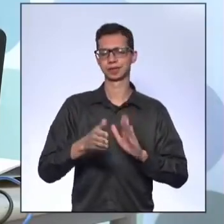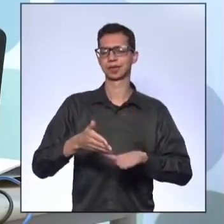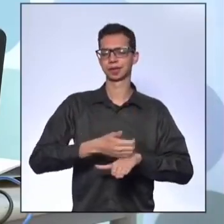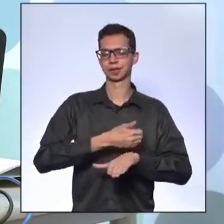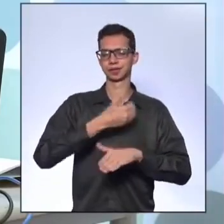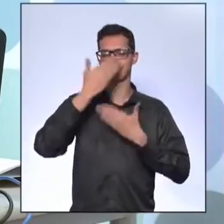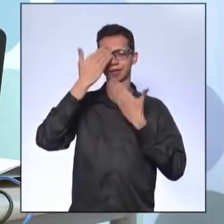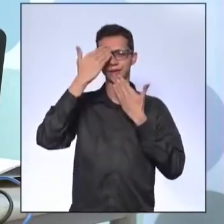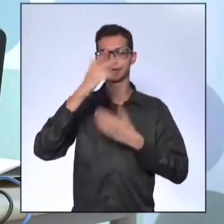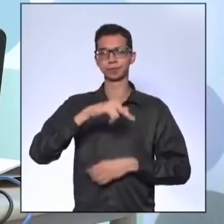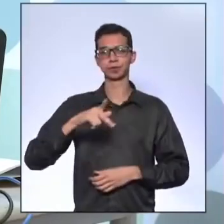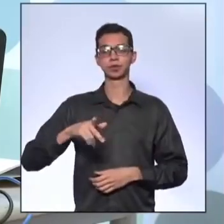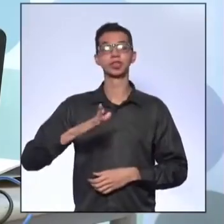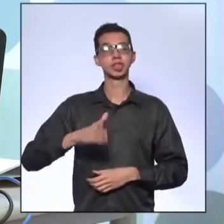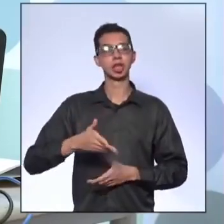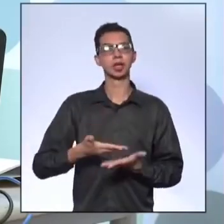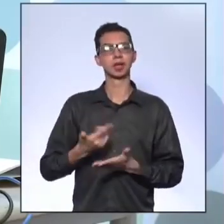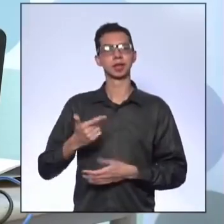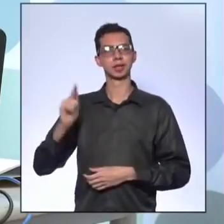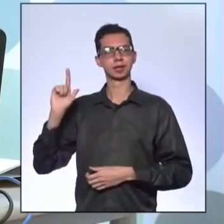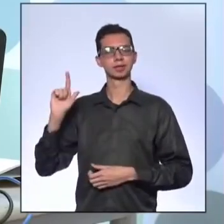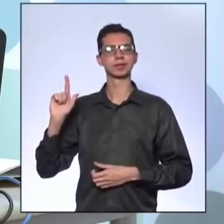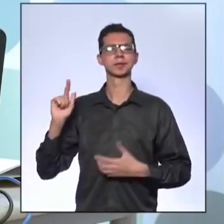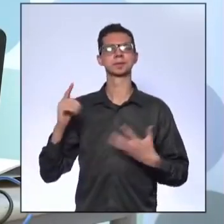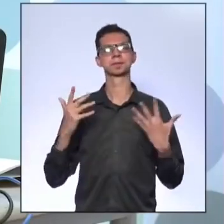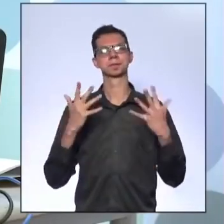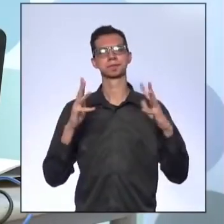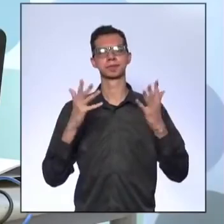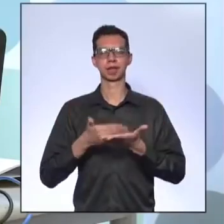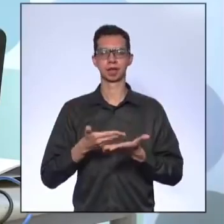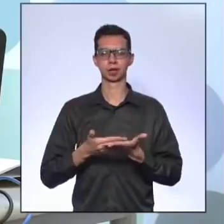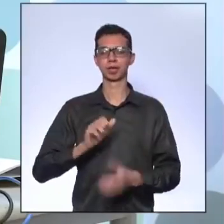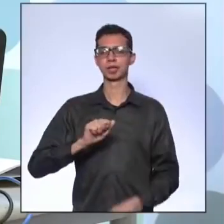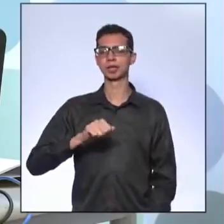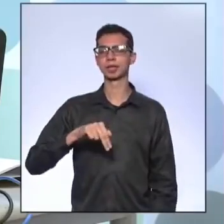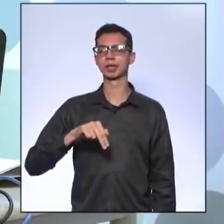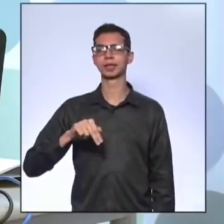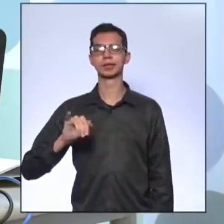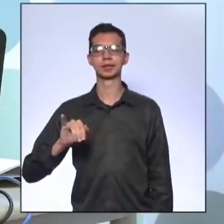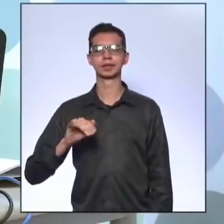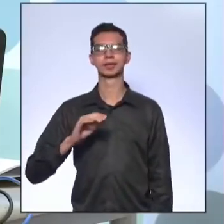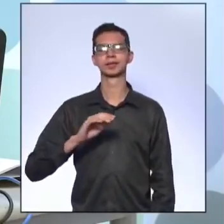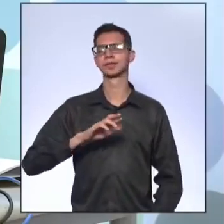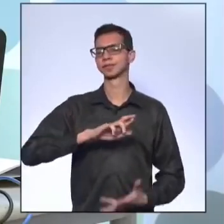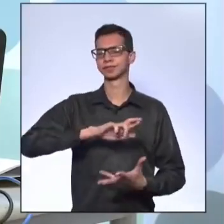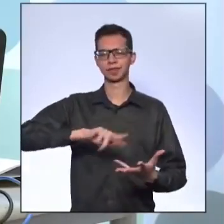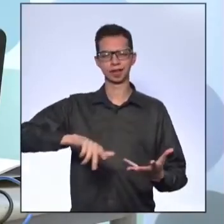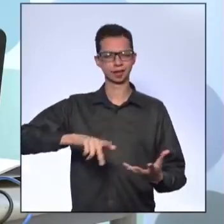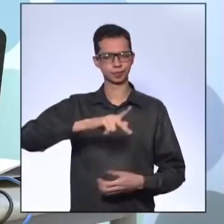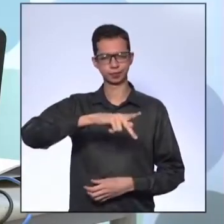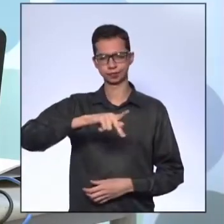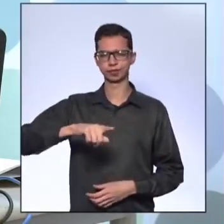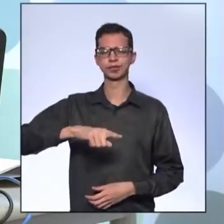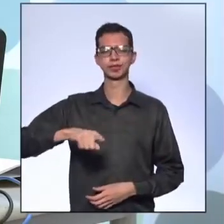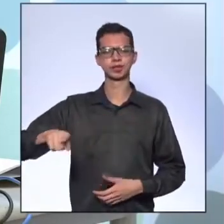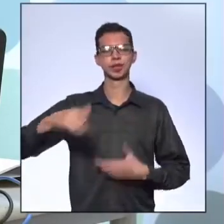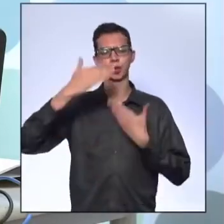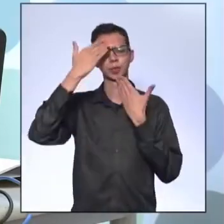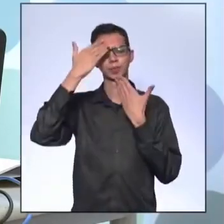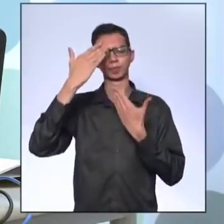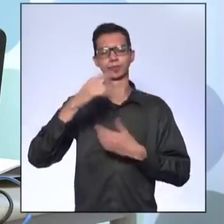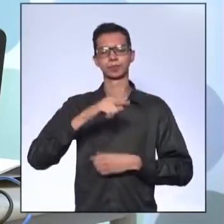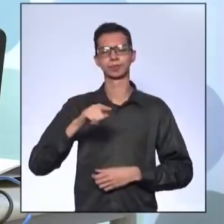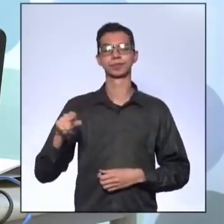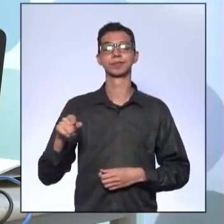outra aula elogiaram a aula, a Anne, Karina, Maria, Renato e Sandra. Obrigado por vocês terem ajudado, compartilhado